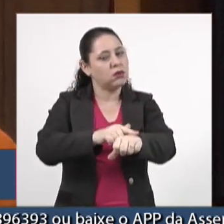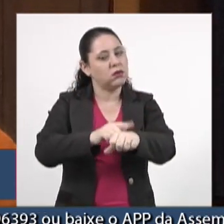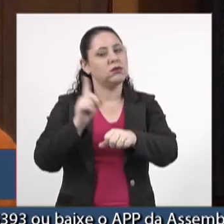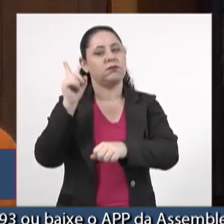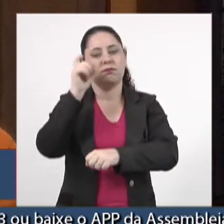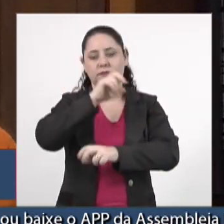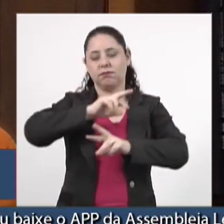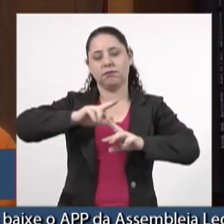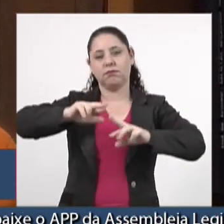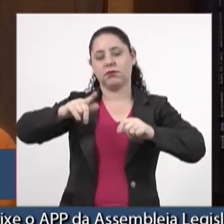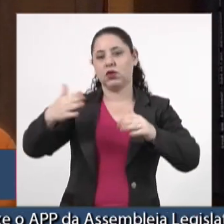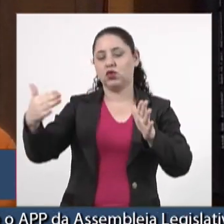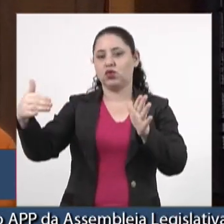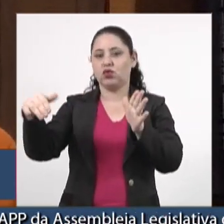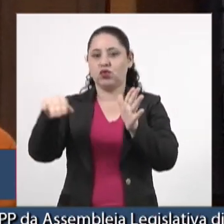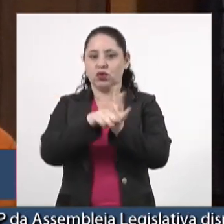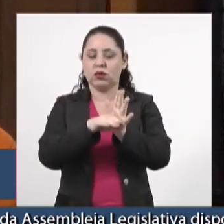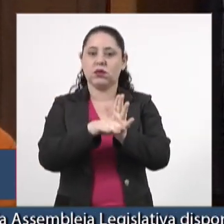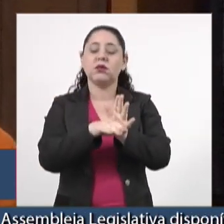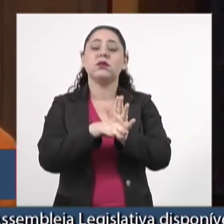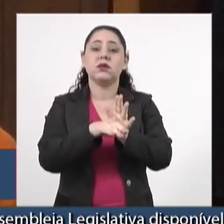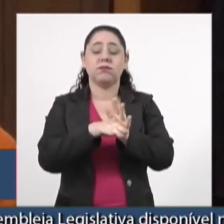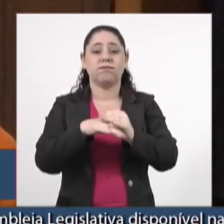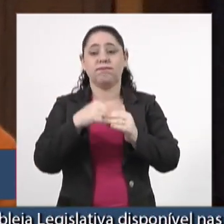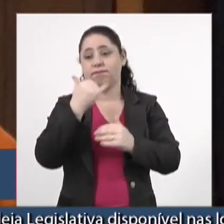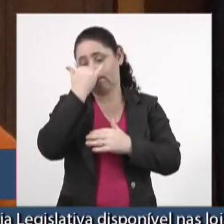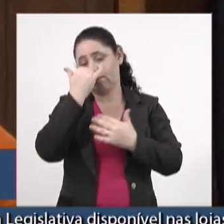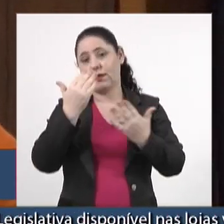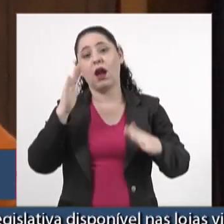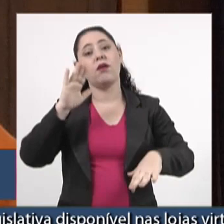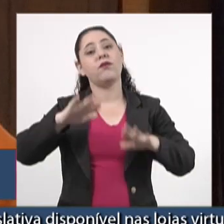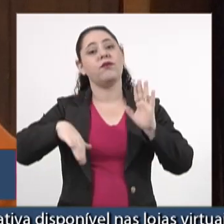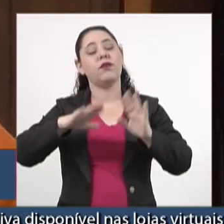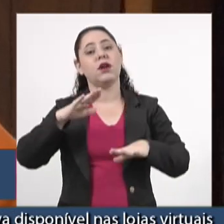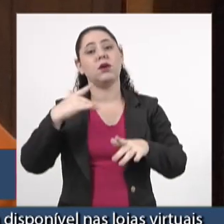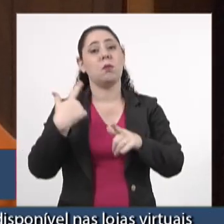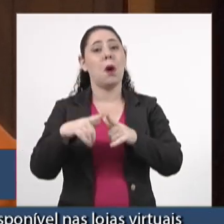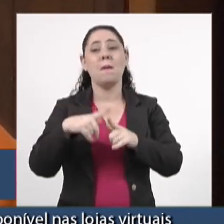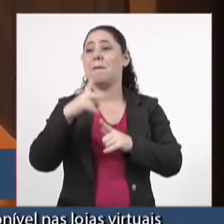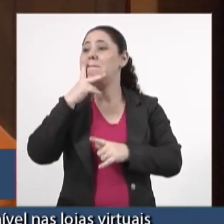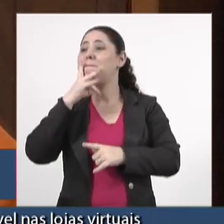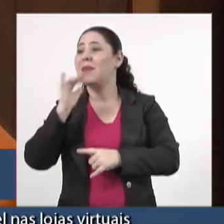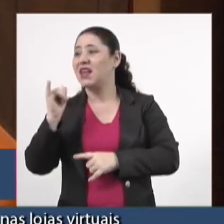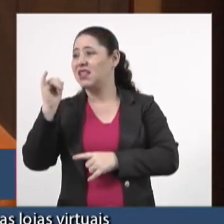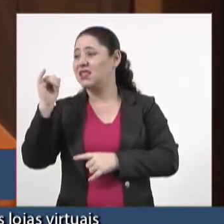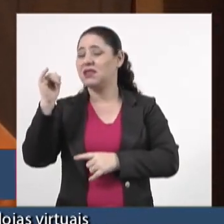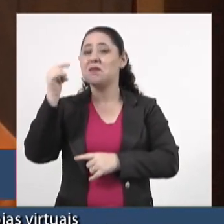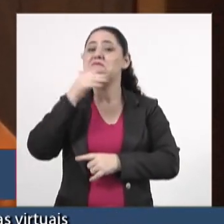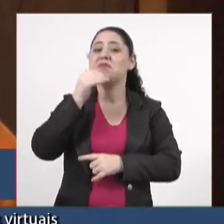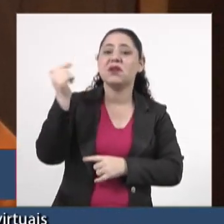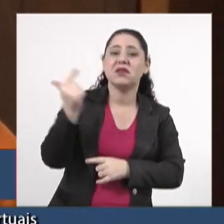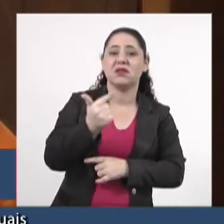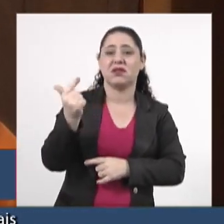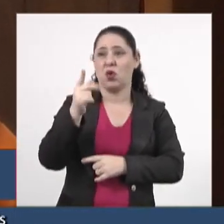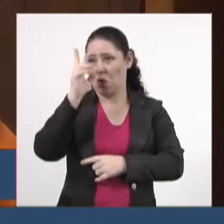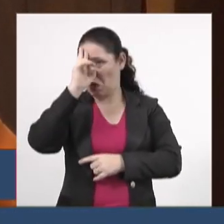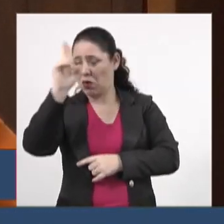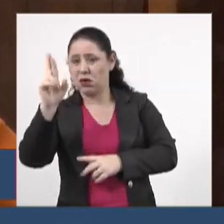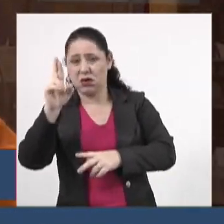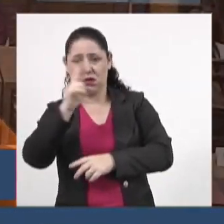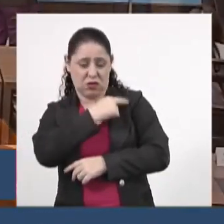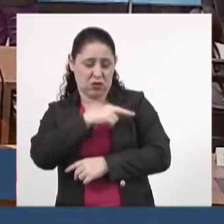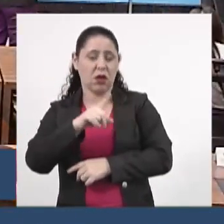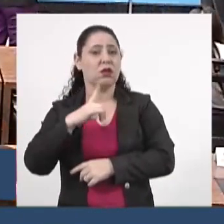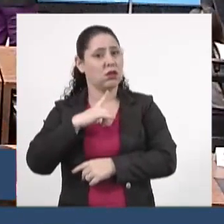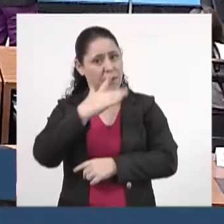Vossa Senhoria, para chegar neste que, infelizmente, às vezes acaba sendo o próprio pai, o padrasto, o líder religioso.